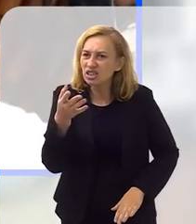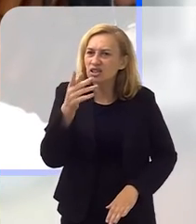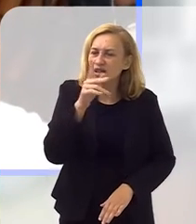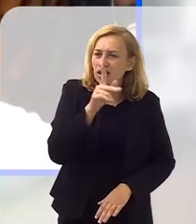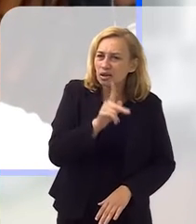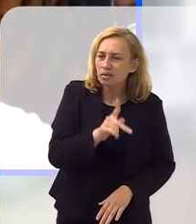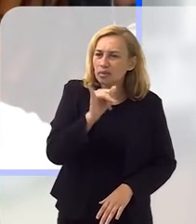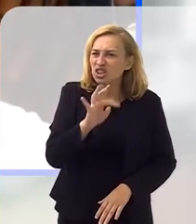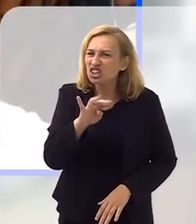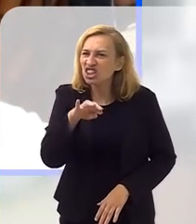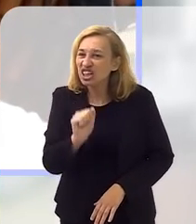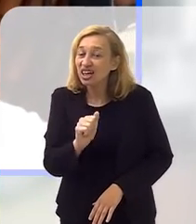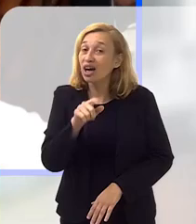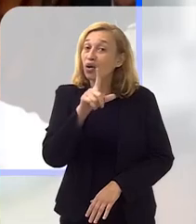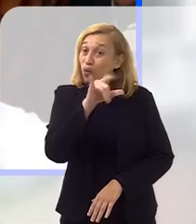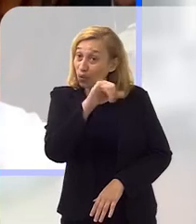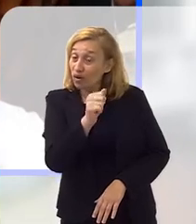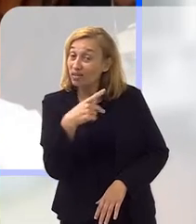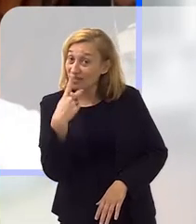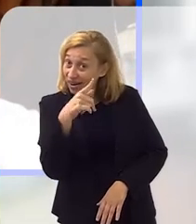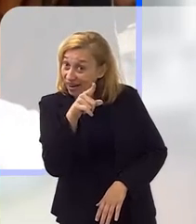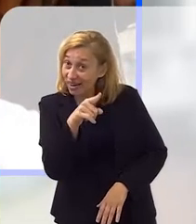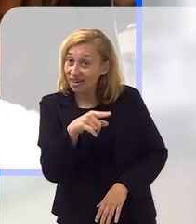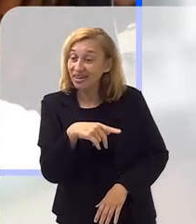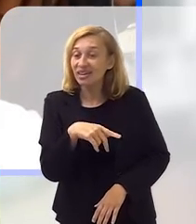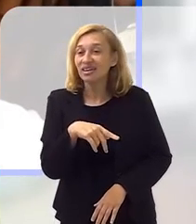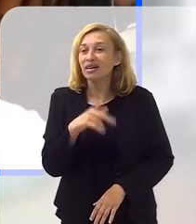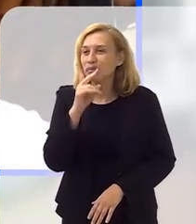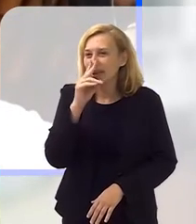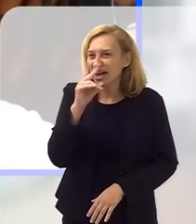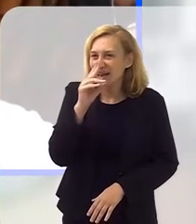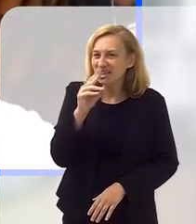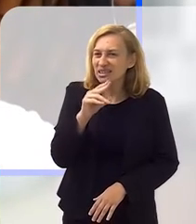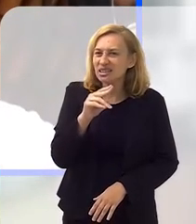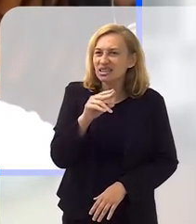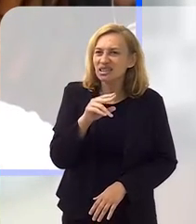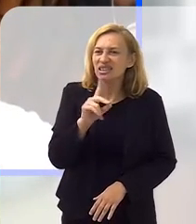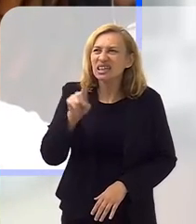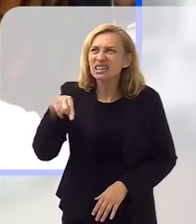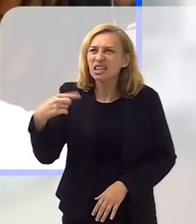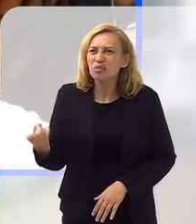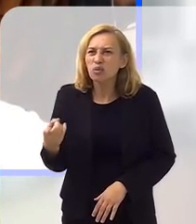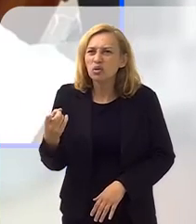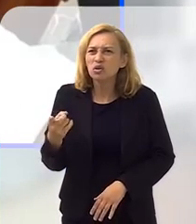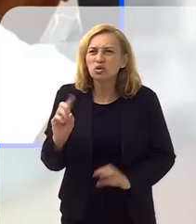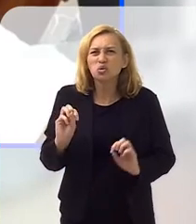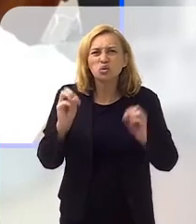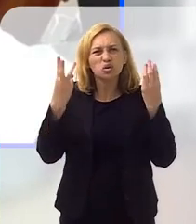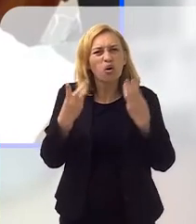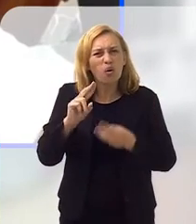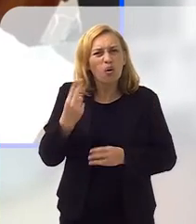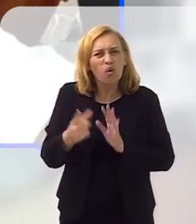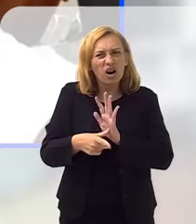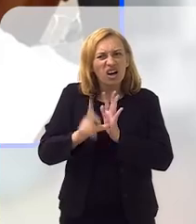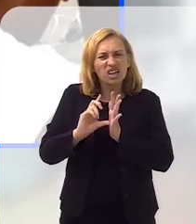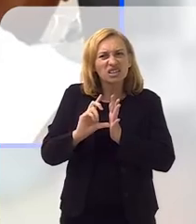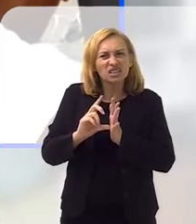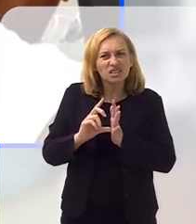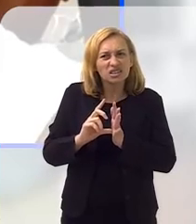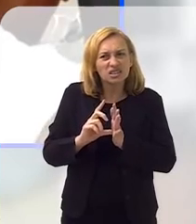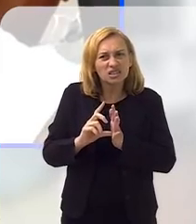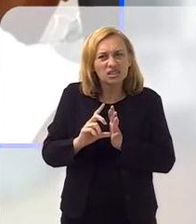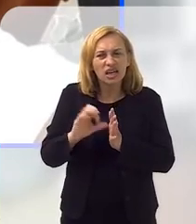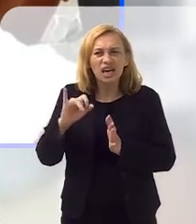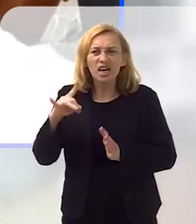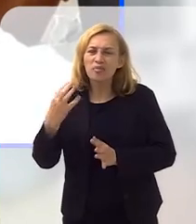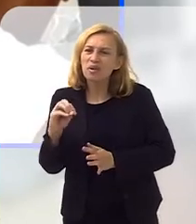viajando. O Lucas ele vai confirmar isso ou não. e parece que ela, depois do show, ou antes,